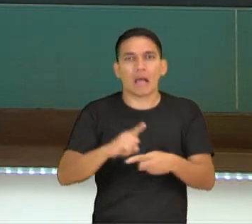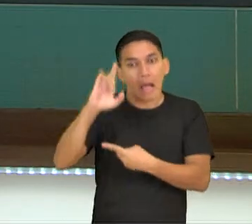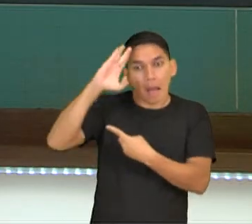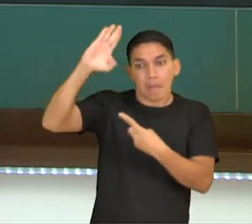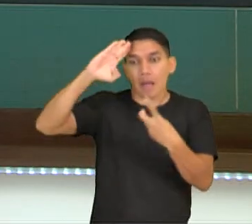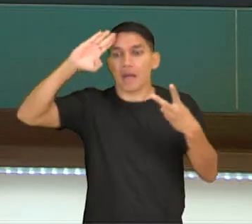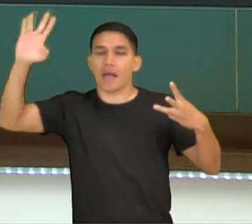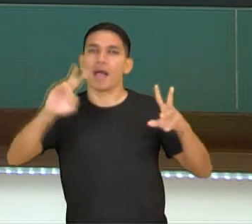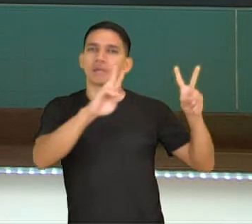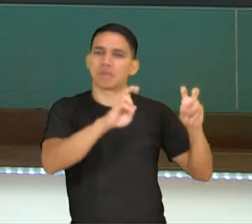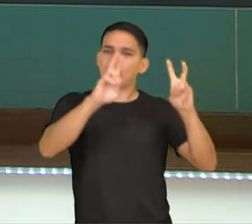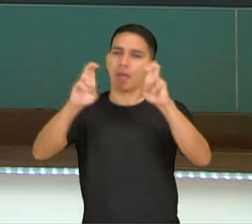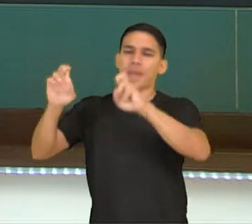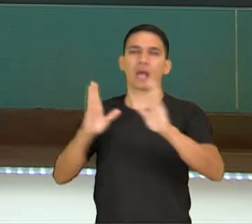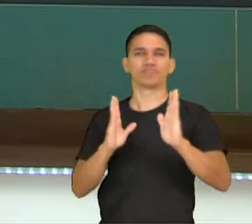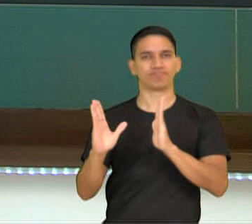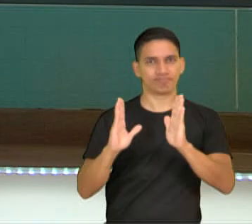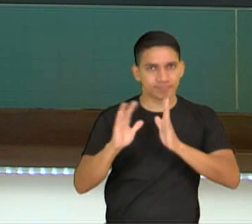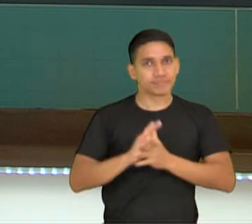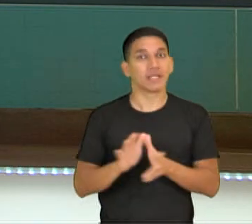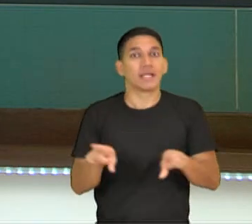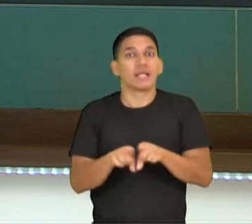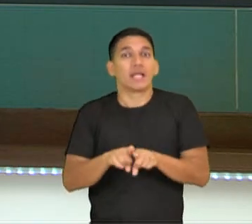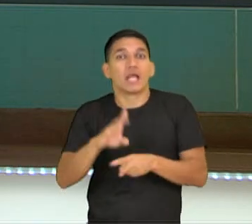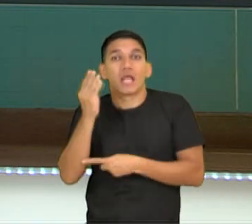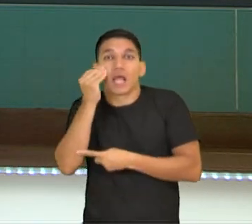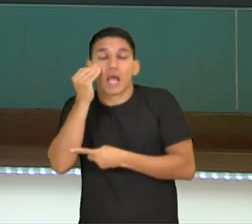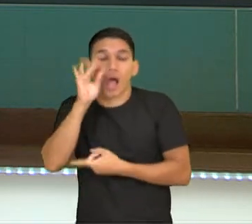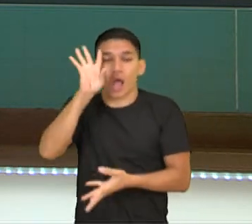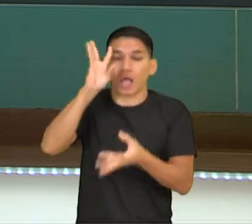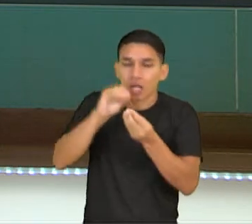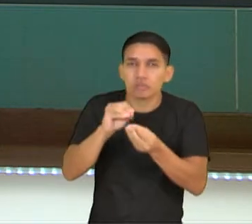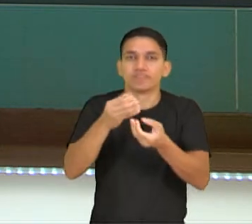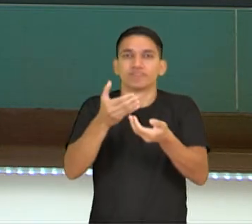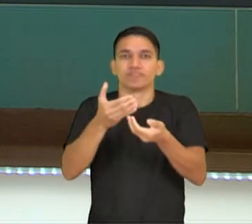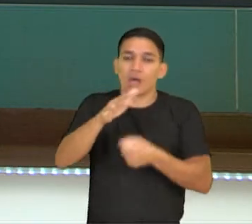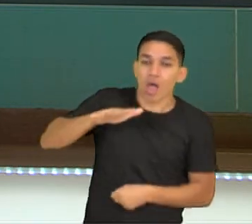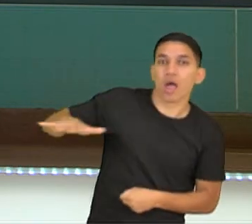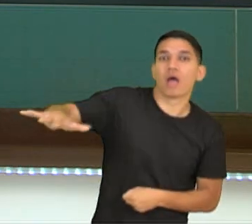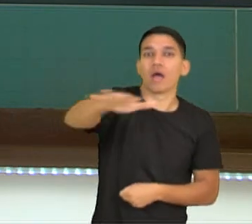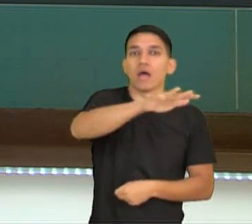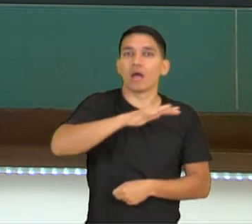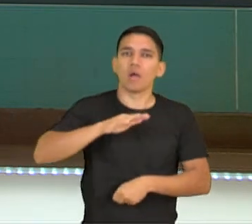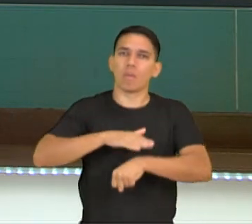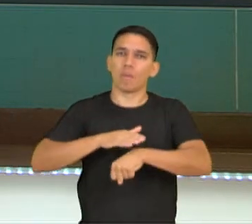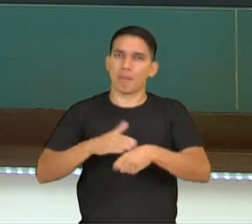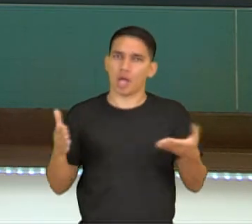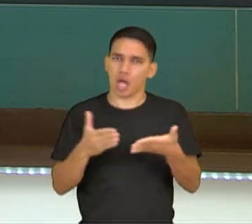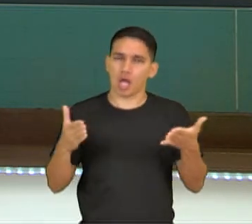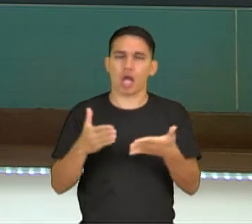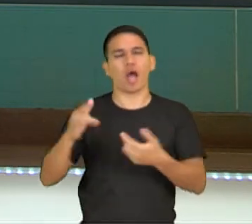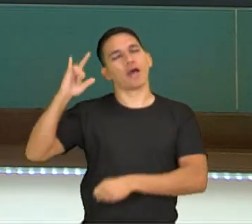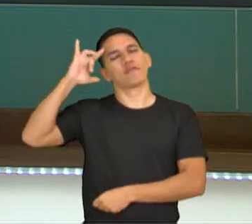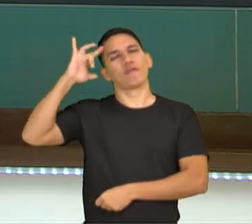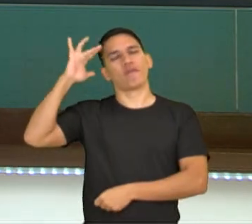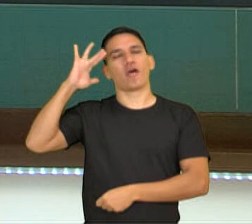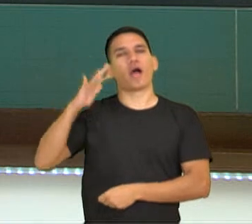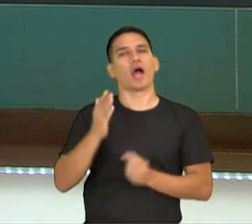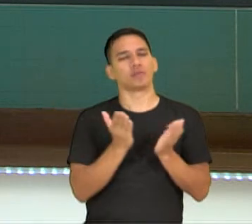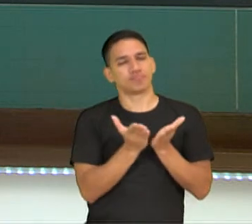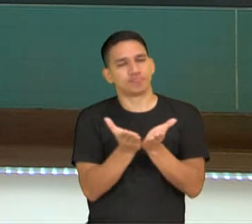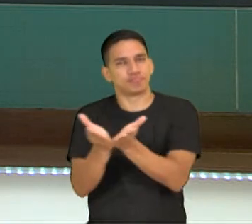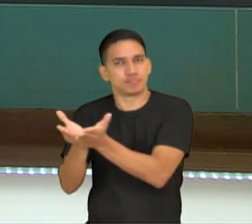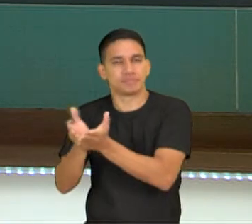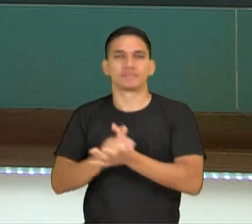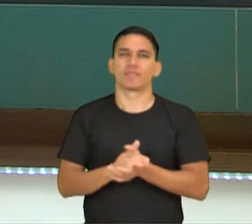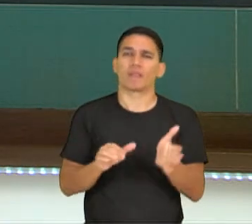desse período e tentar compreender de forma ampla, agora nesse momento, a filosofia patrística. Então a primeira pergunta